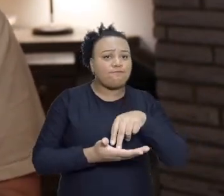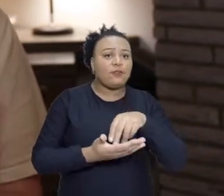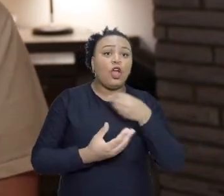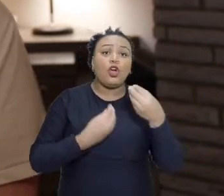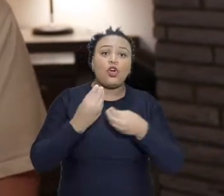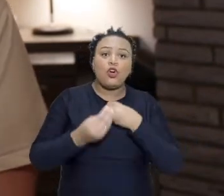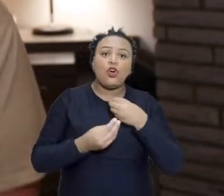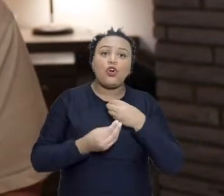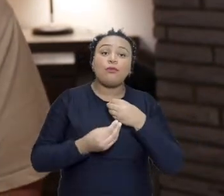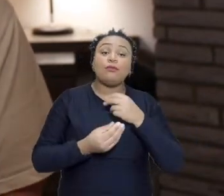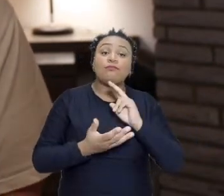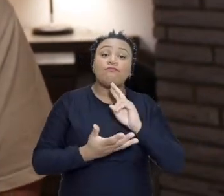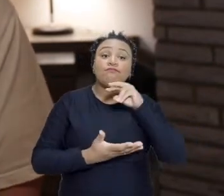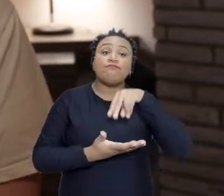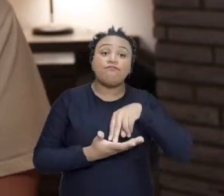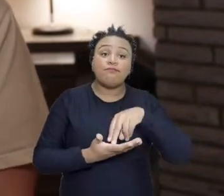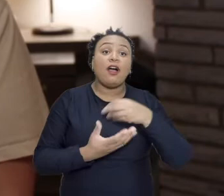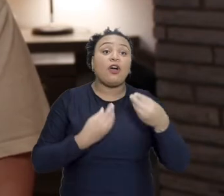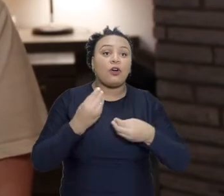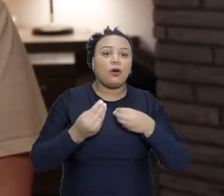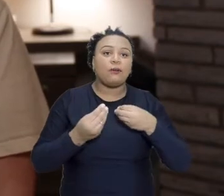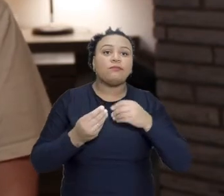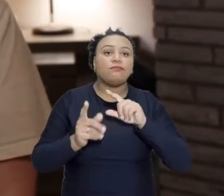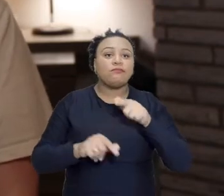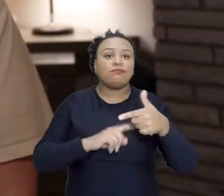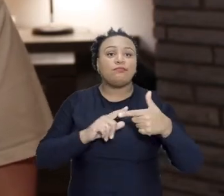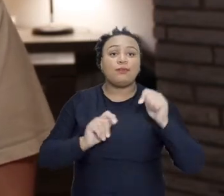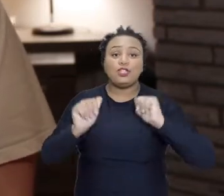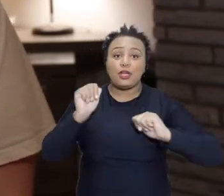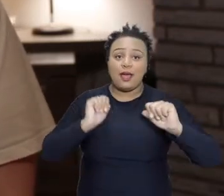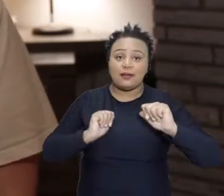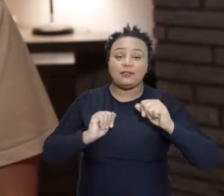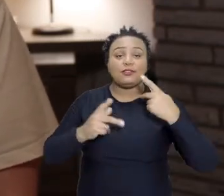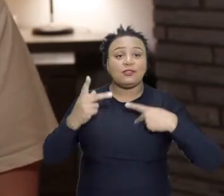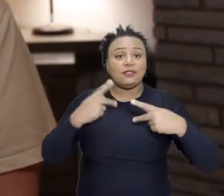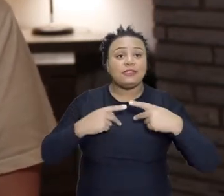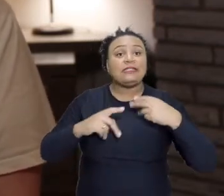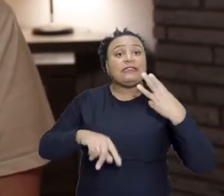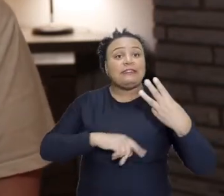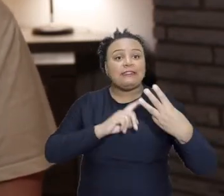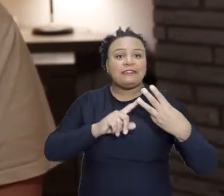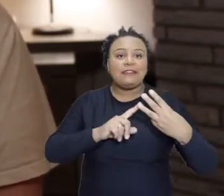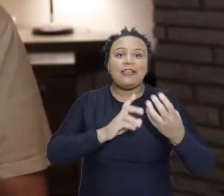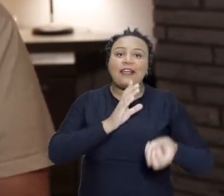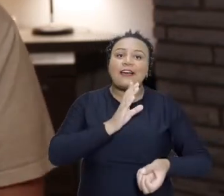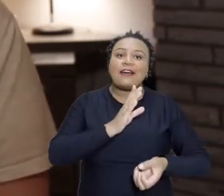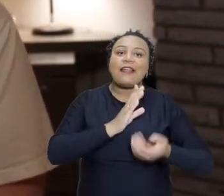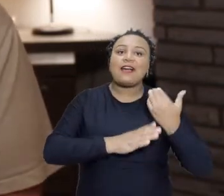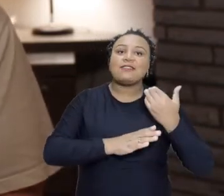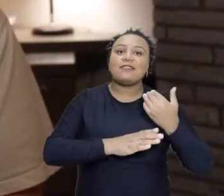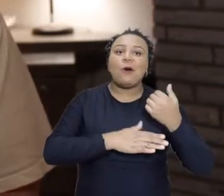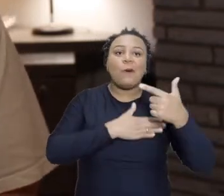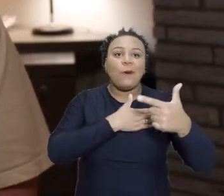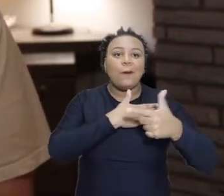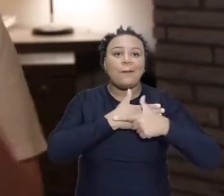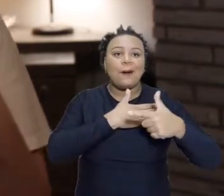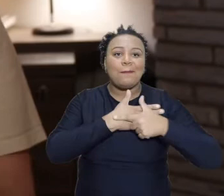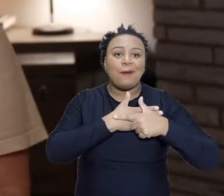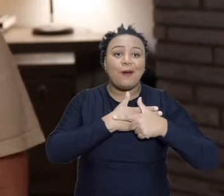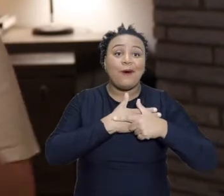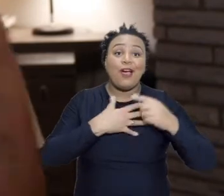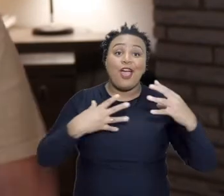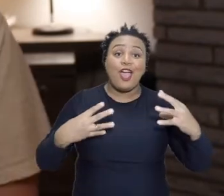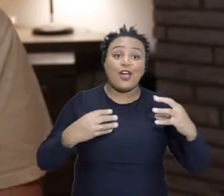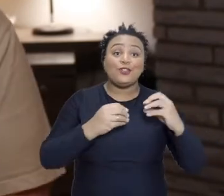coloca isso dentro do seu personagem. E a criação de um papel, que é a junção dos dois, né? Como